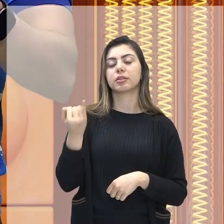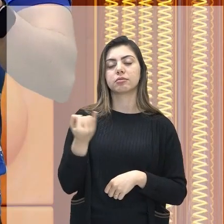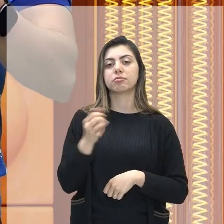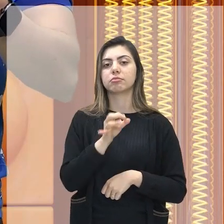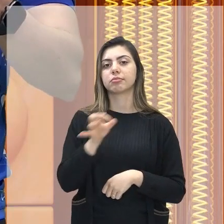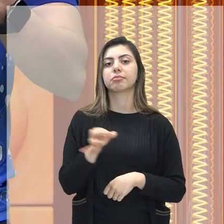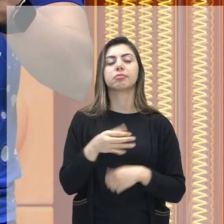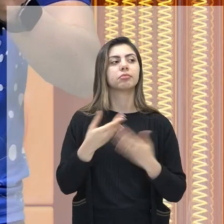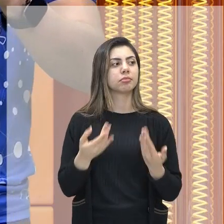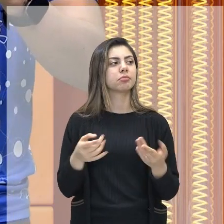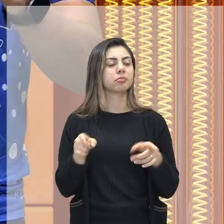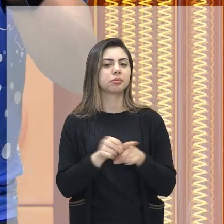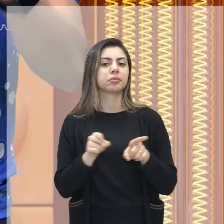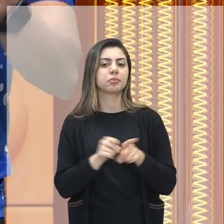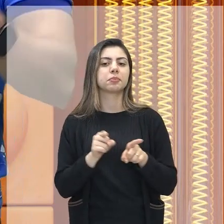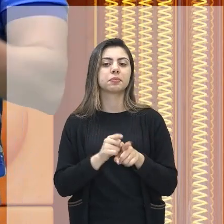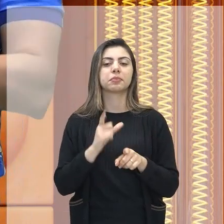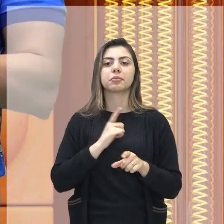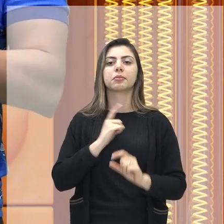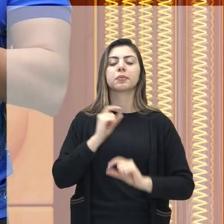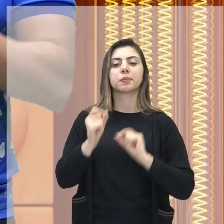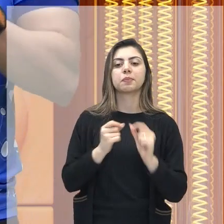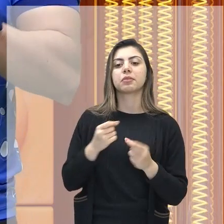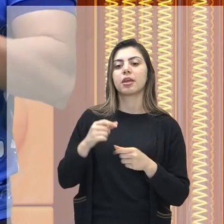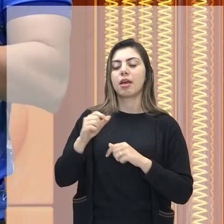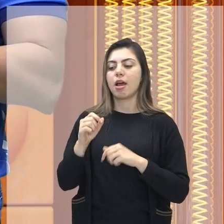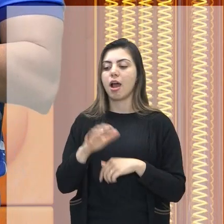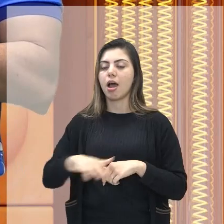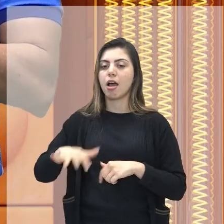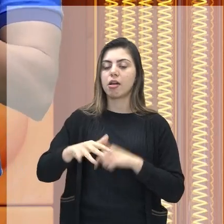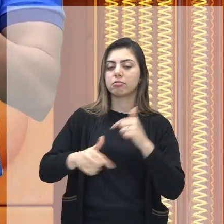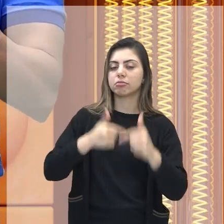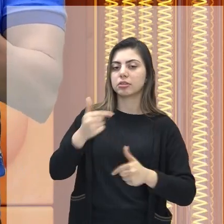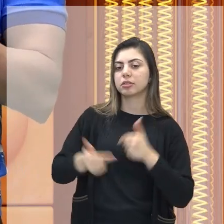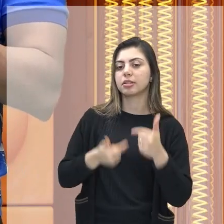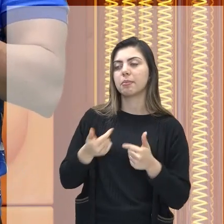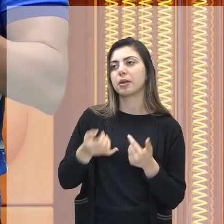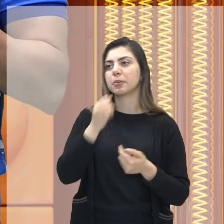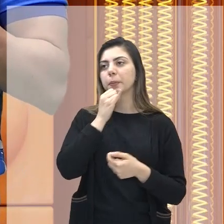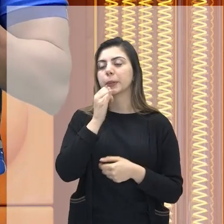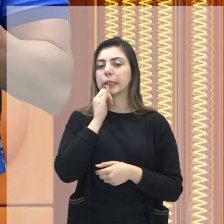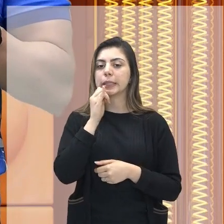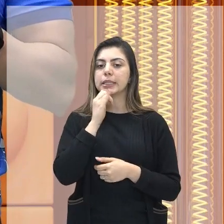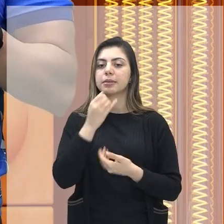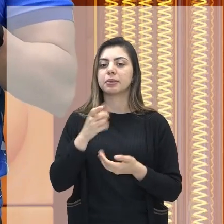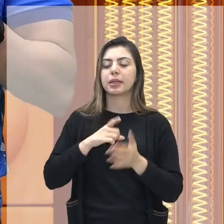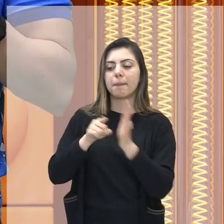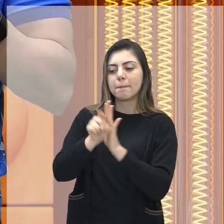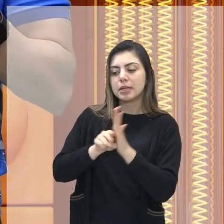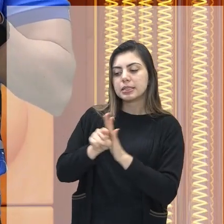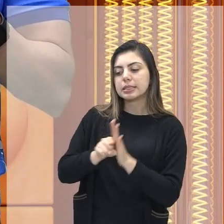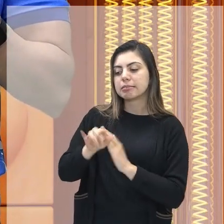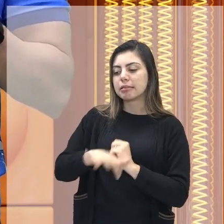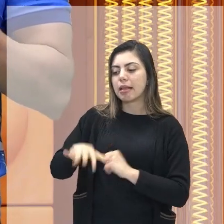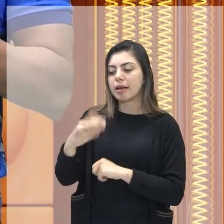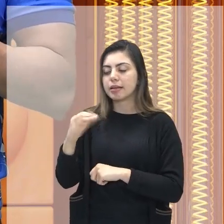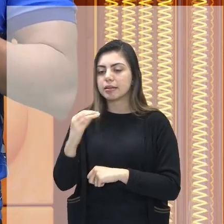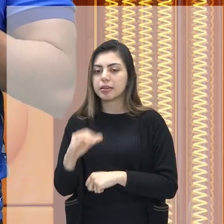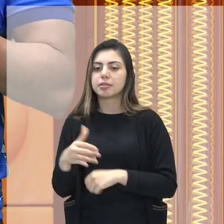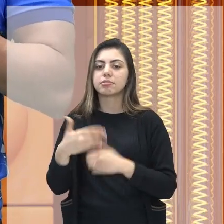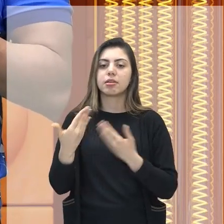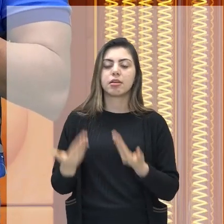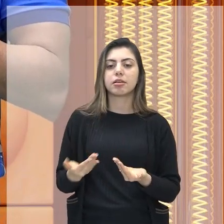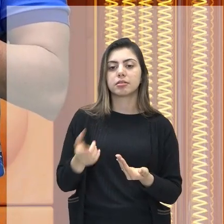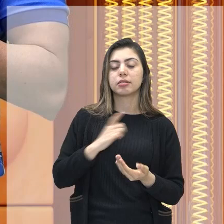ali, obviamente, criado postos de trabalho em setores relacionados, por exemplo, a pesquisas científicas, em setores relacionados